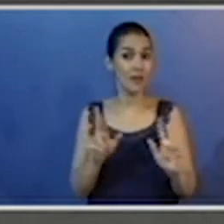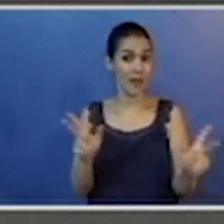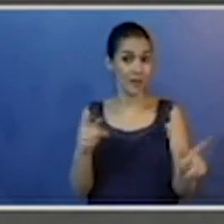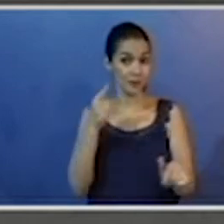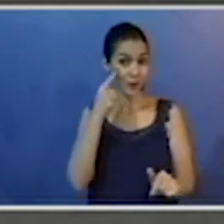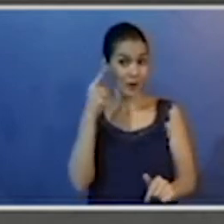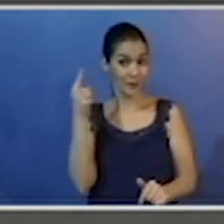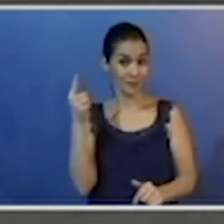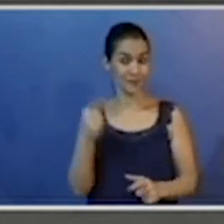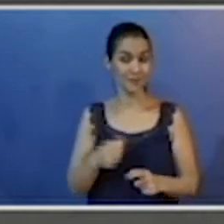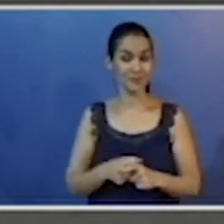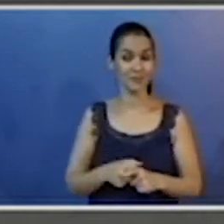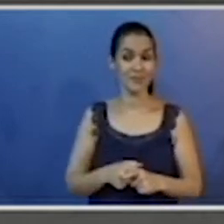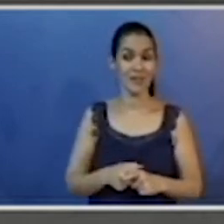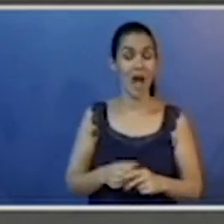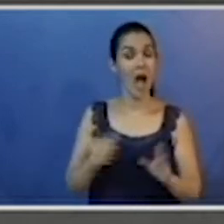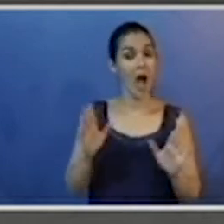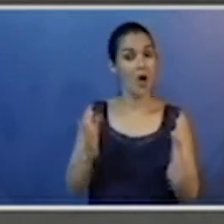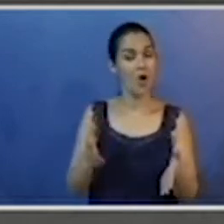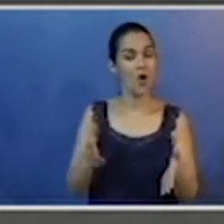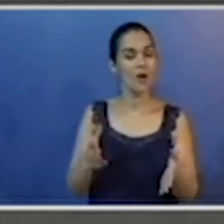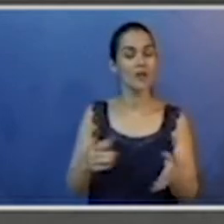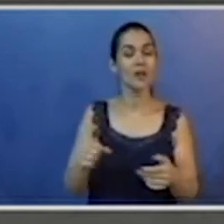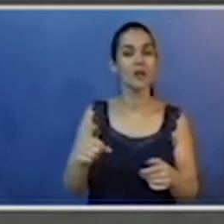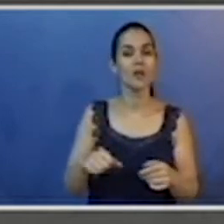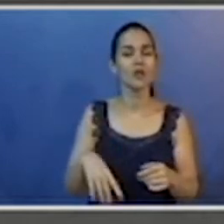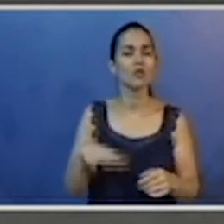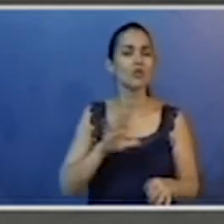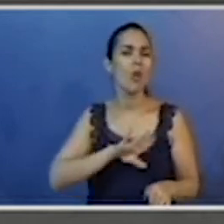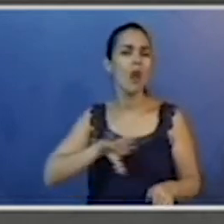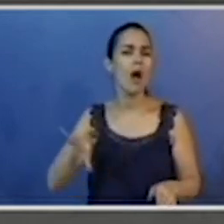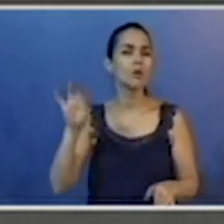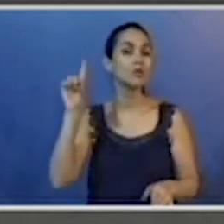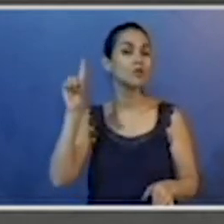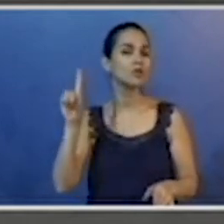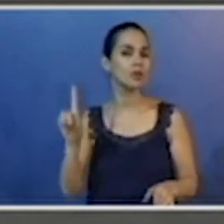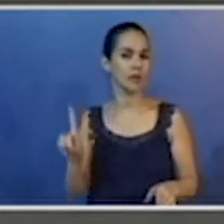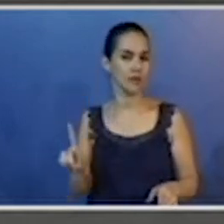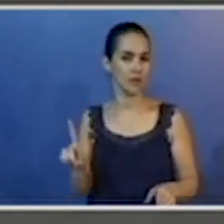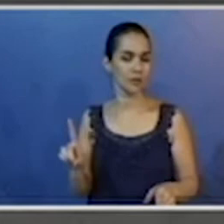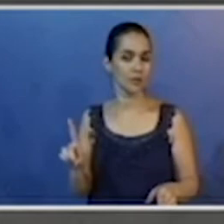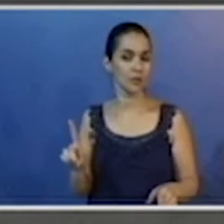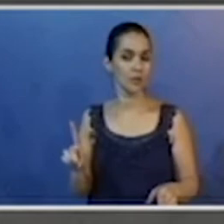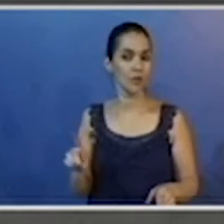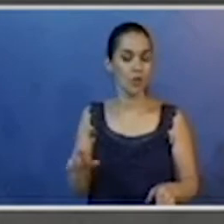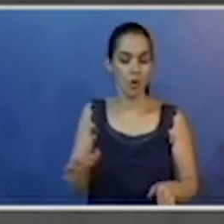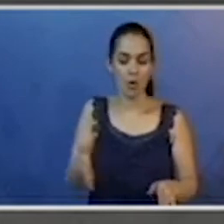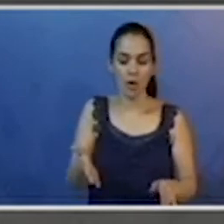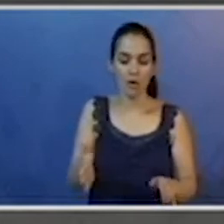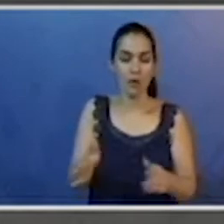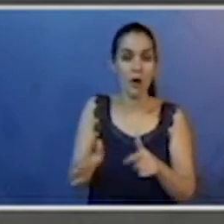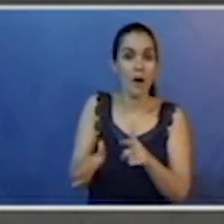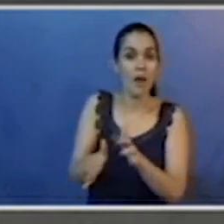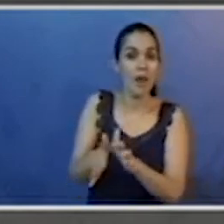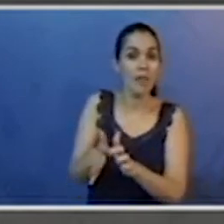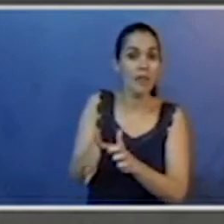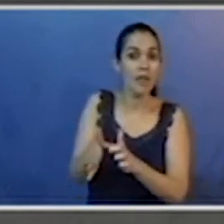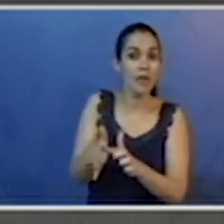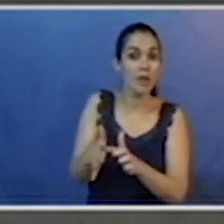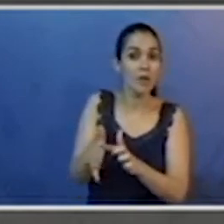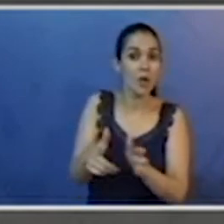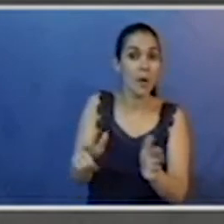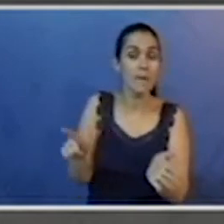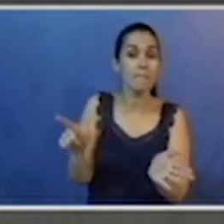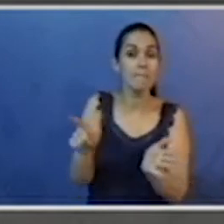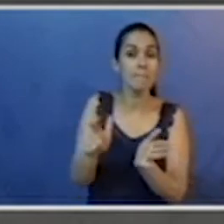média vamos voltar a usar minha perna direita que é um pouquinho melhor vamos tentar com o lado de dentro do pé ó só o lado de dentro ó